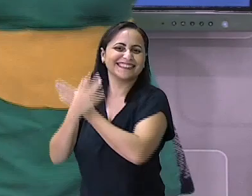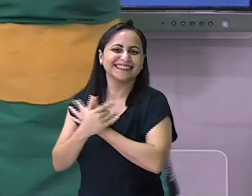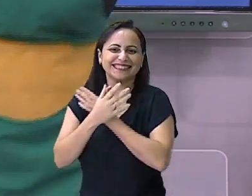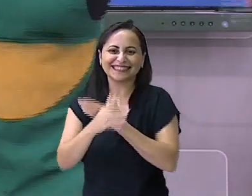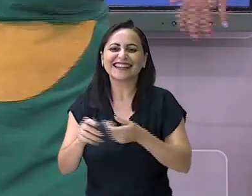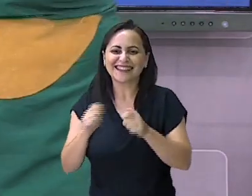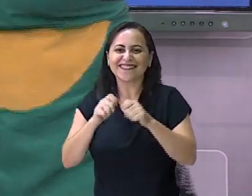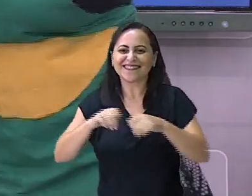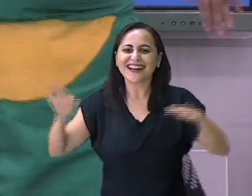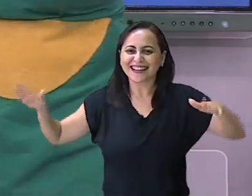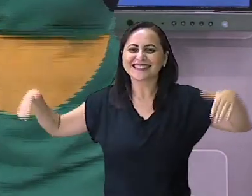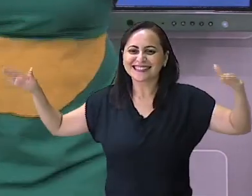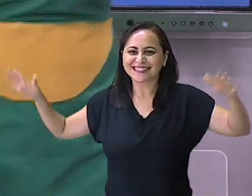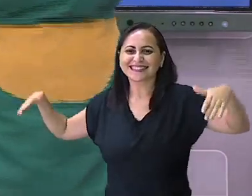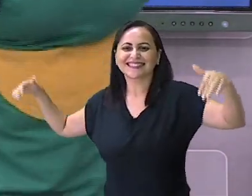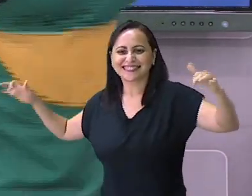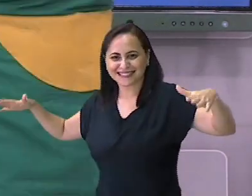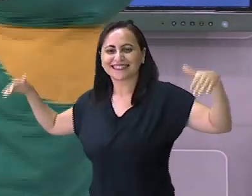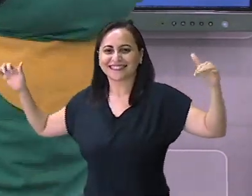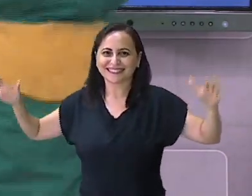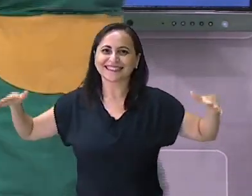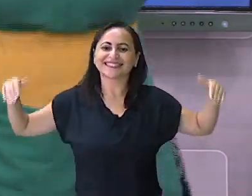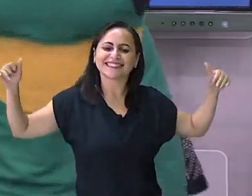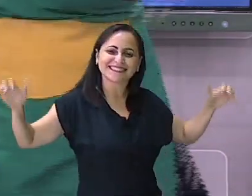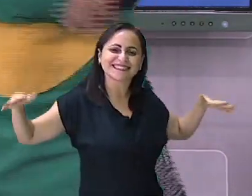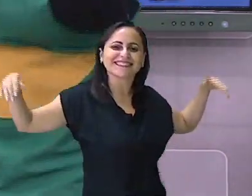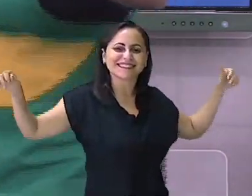voa borboleta.